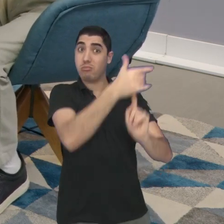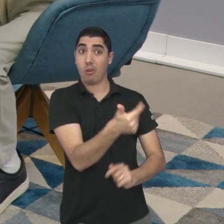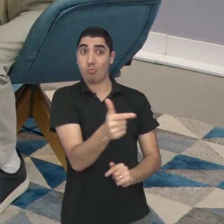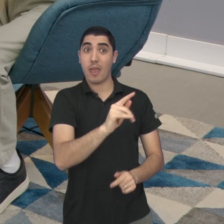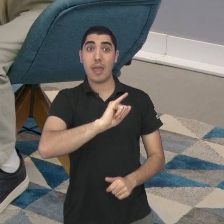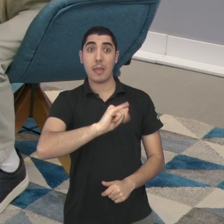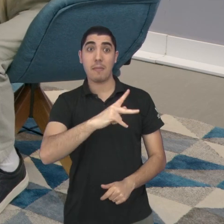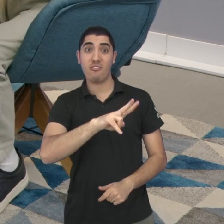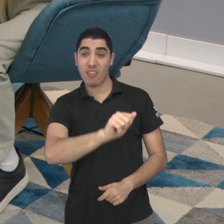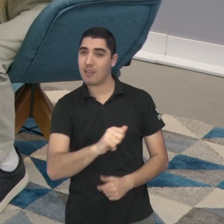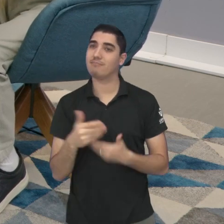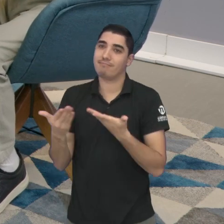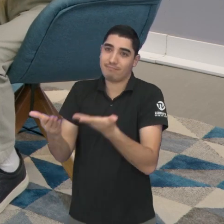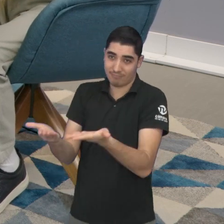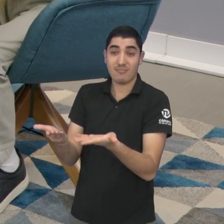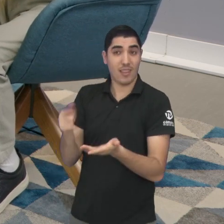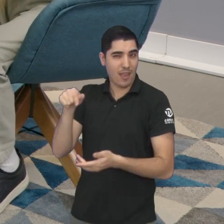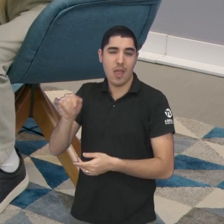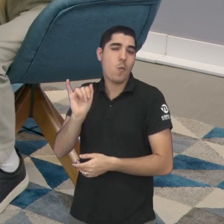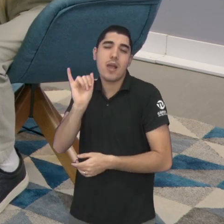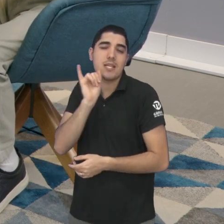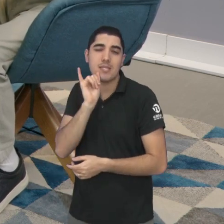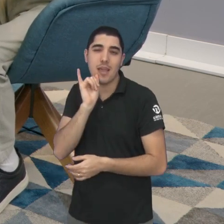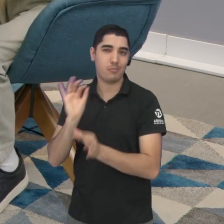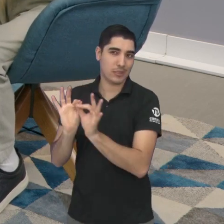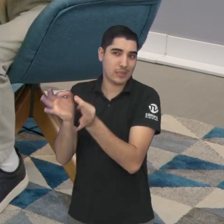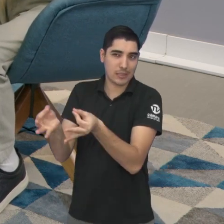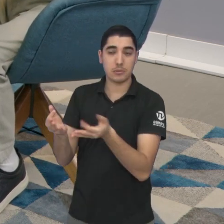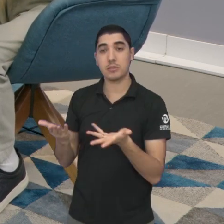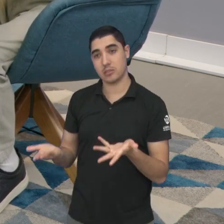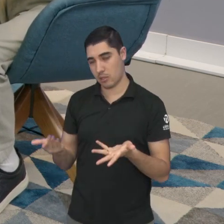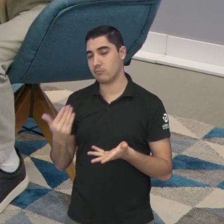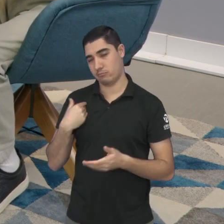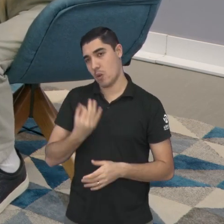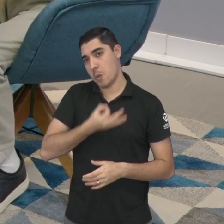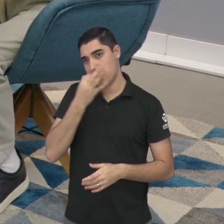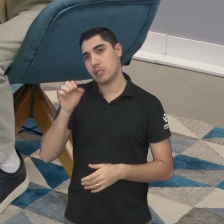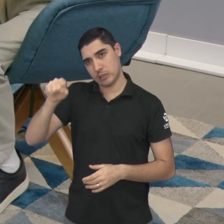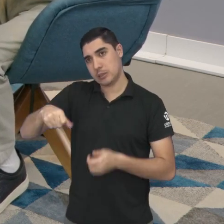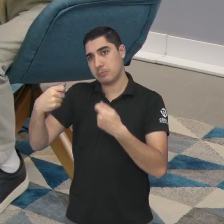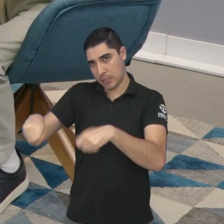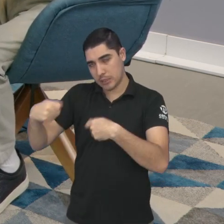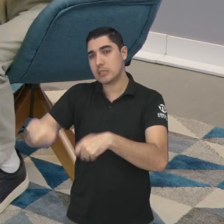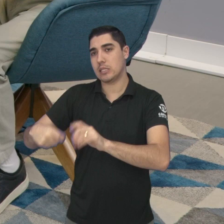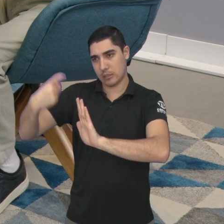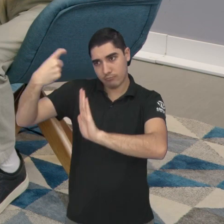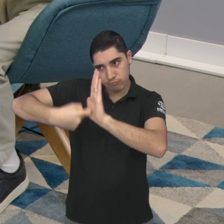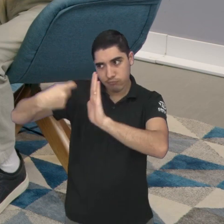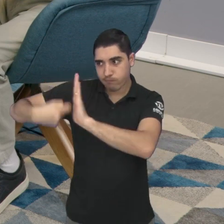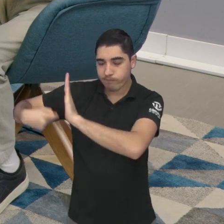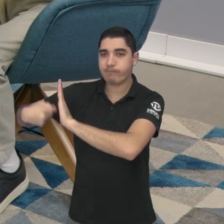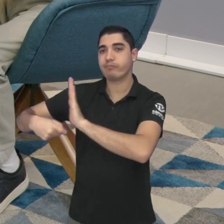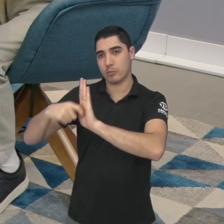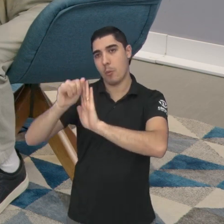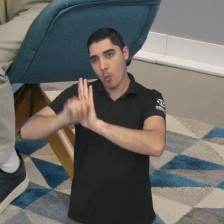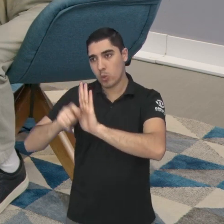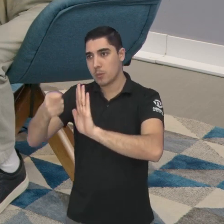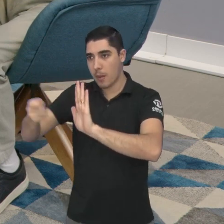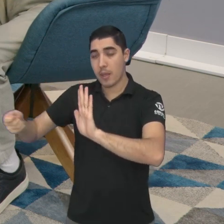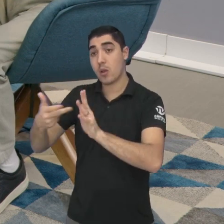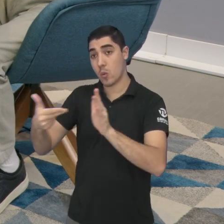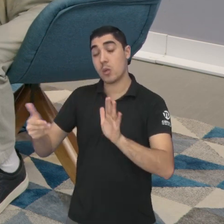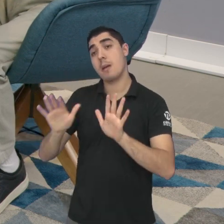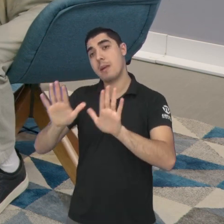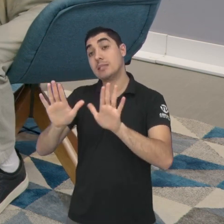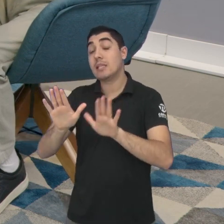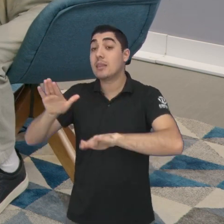helicóptero, né? Mesmo? Então, um exemplo simples assim, eu acho que sim, né? Agora, tudo também, né? Dependendo da questão